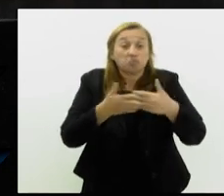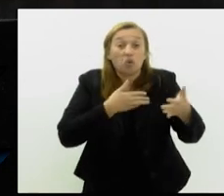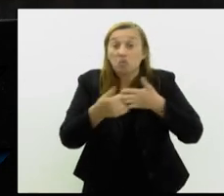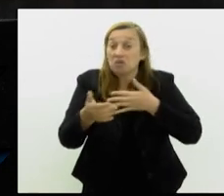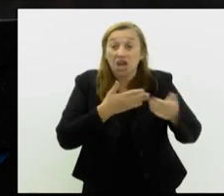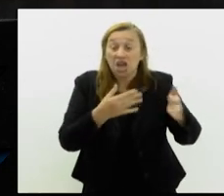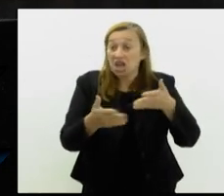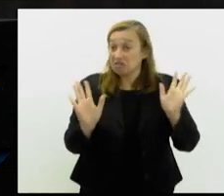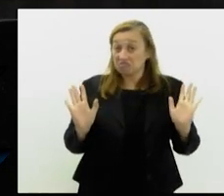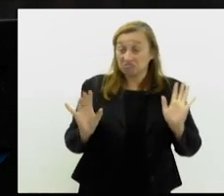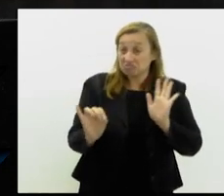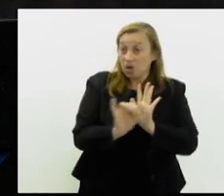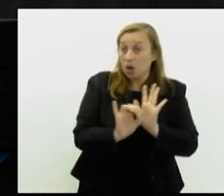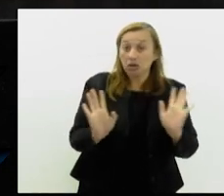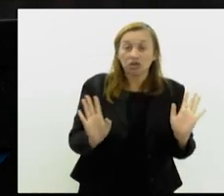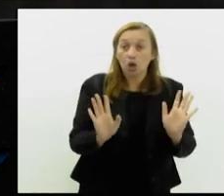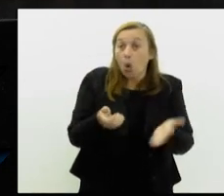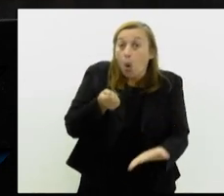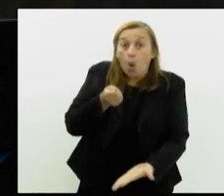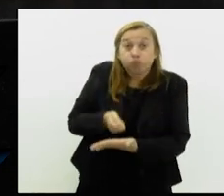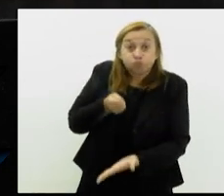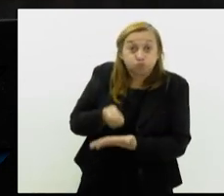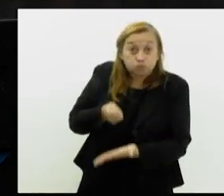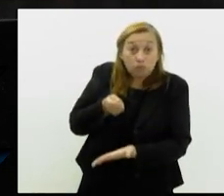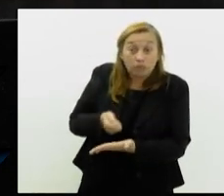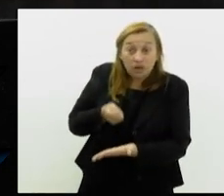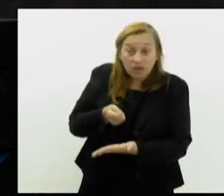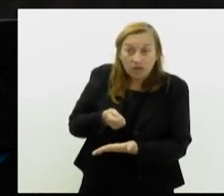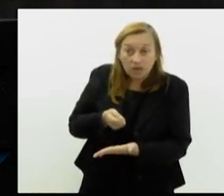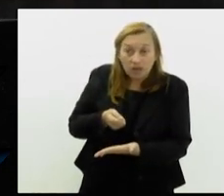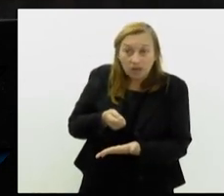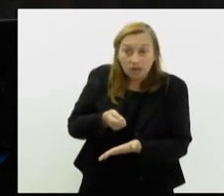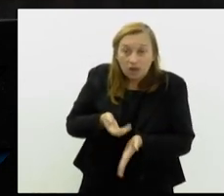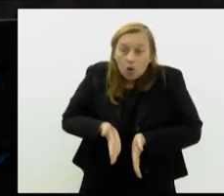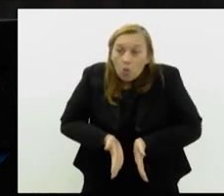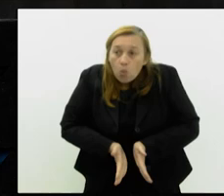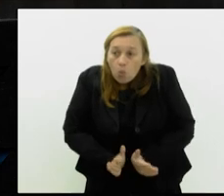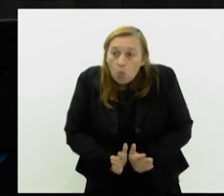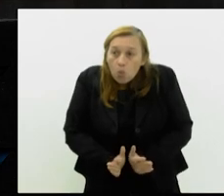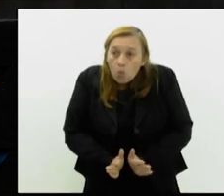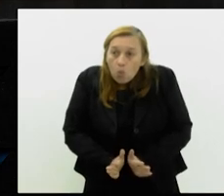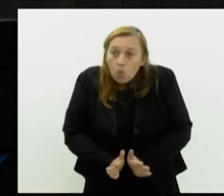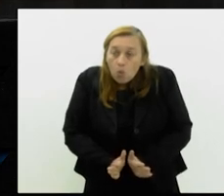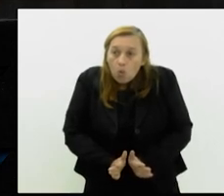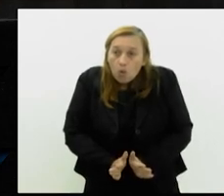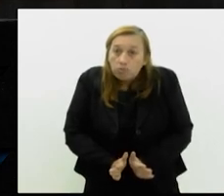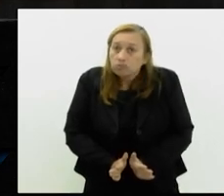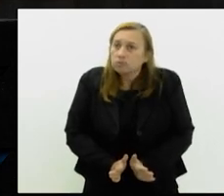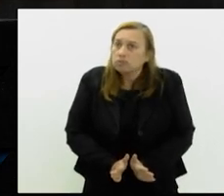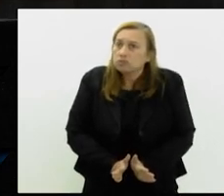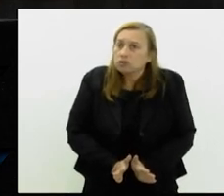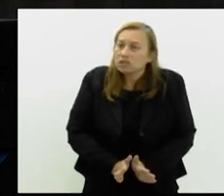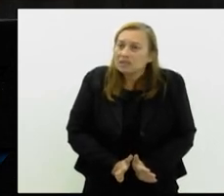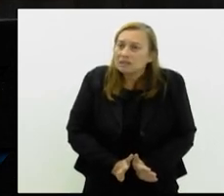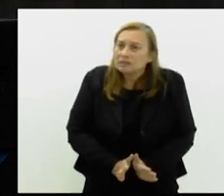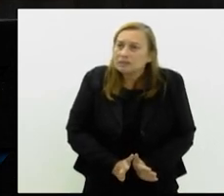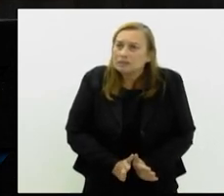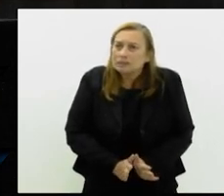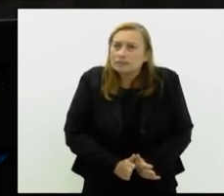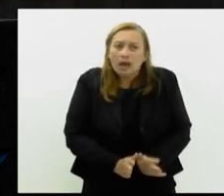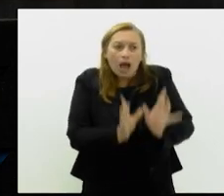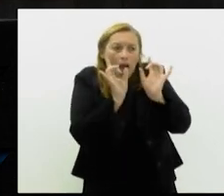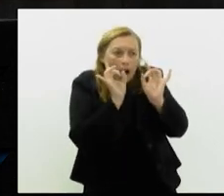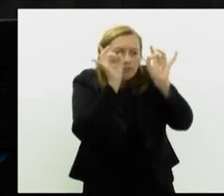a tal ponto que eram obrigadas ao parirem as crianças seus filhos as deixarem nas